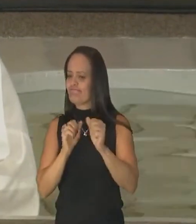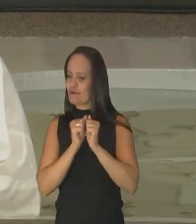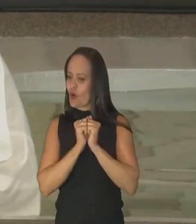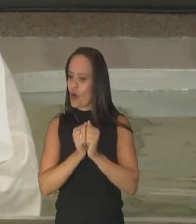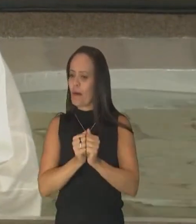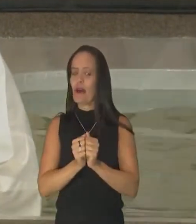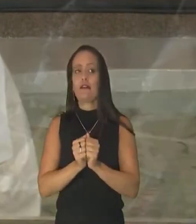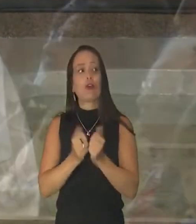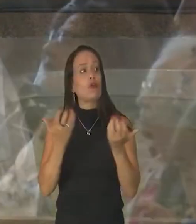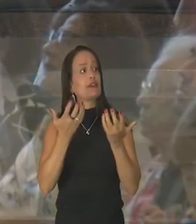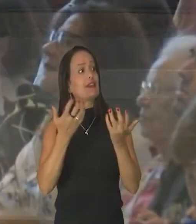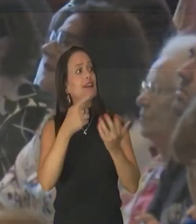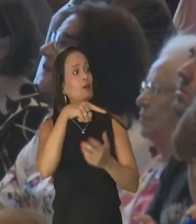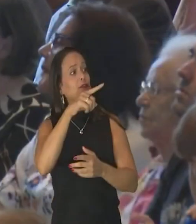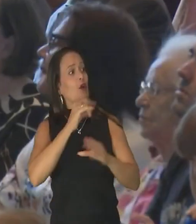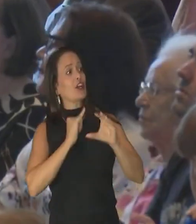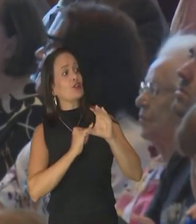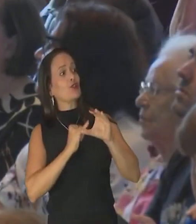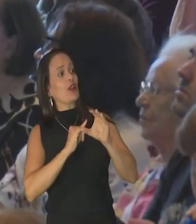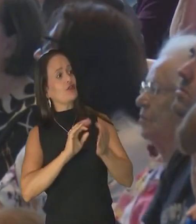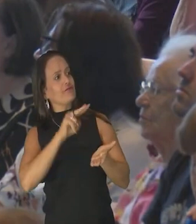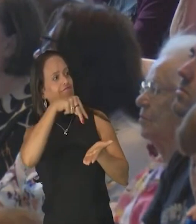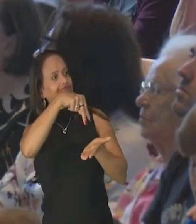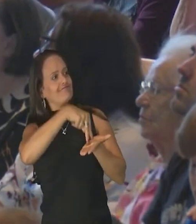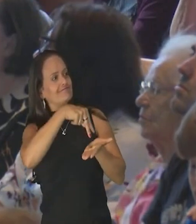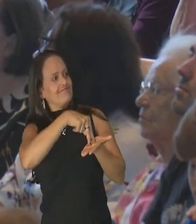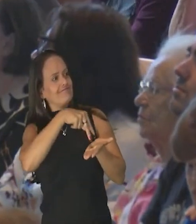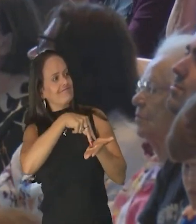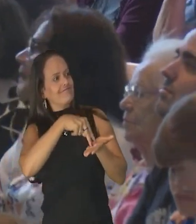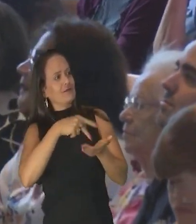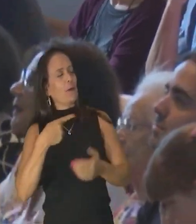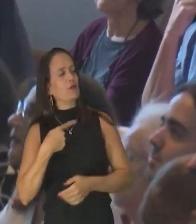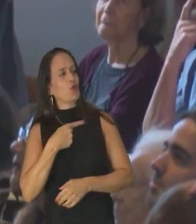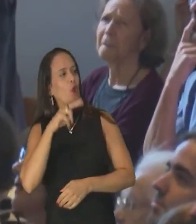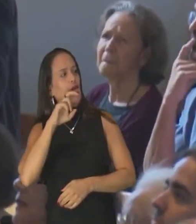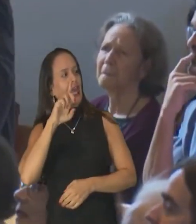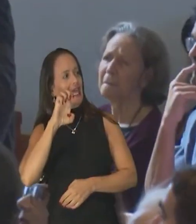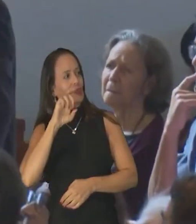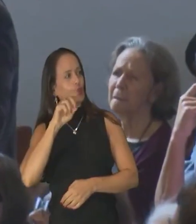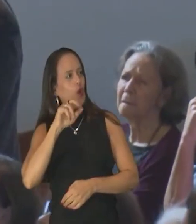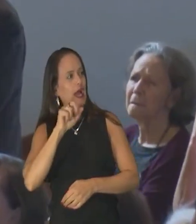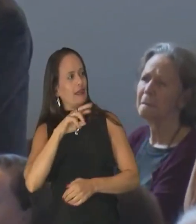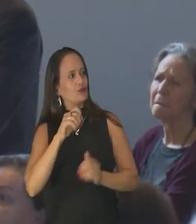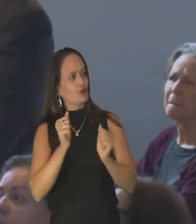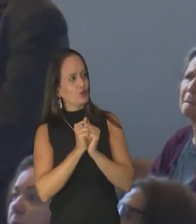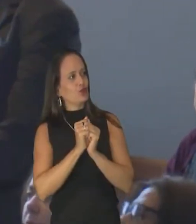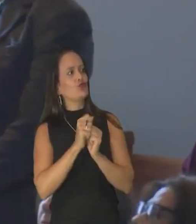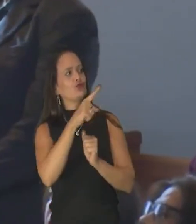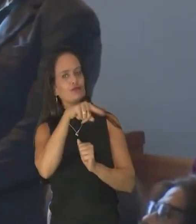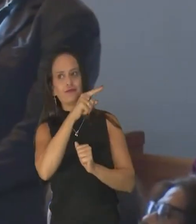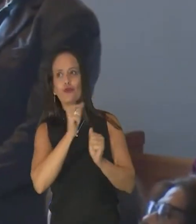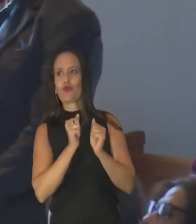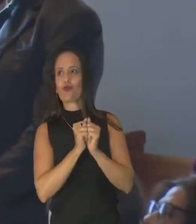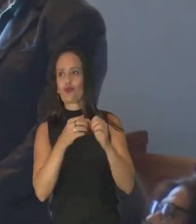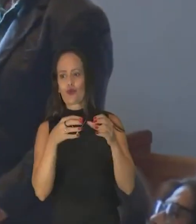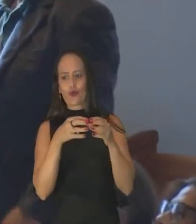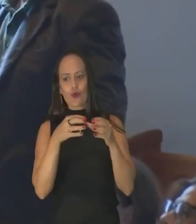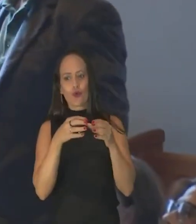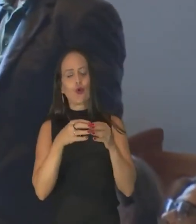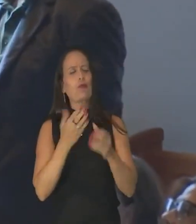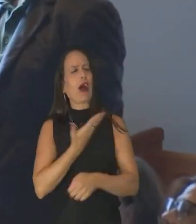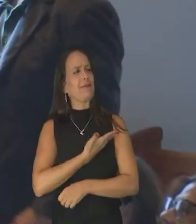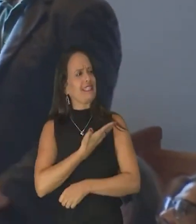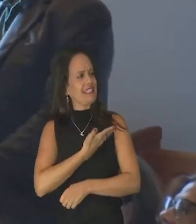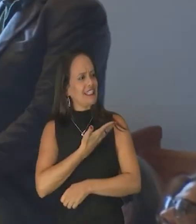os nossos irmãos da Cristolândia, pastor Eduardo, a sua equipe, se coloquem de pé, também todos os que aqui vieram, se temos